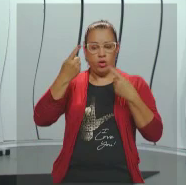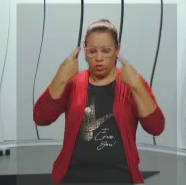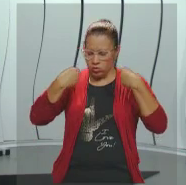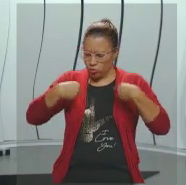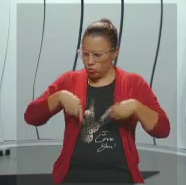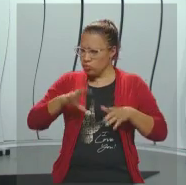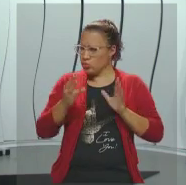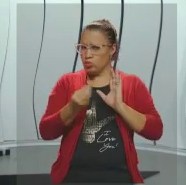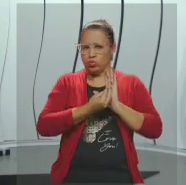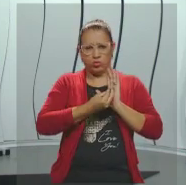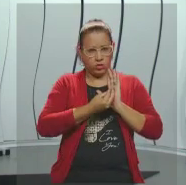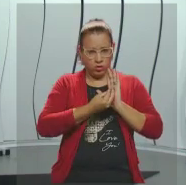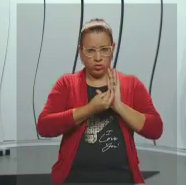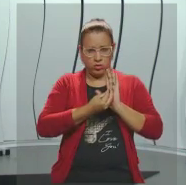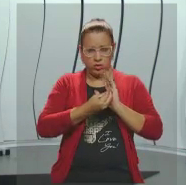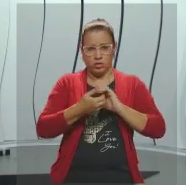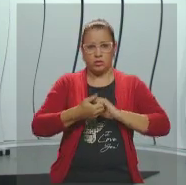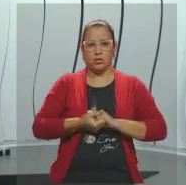as células do corpo.